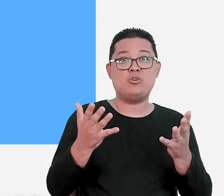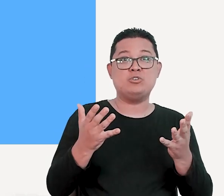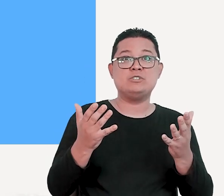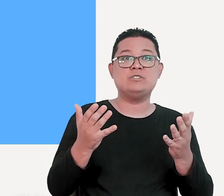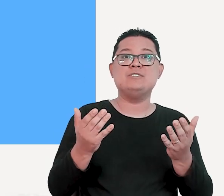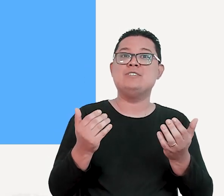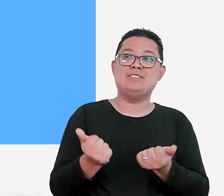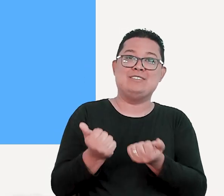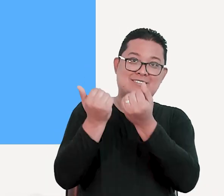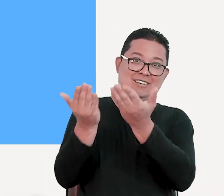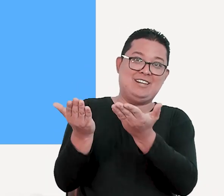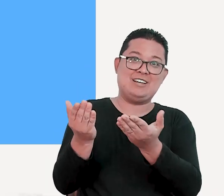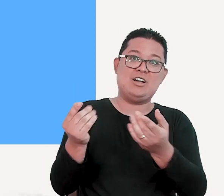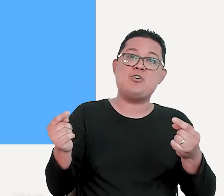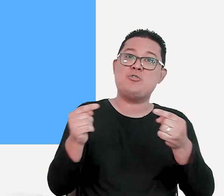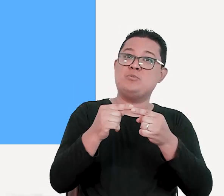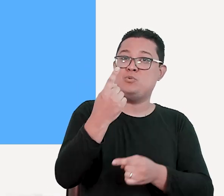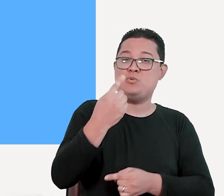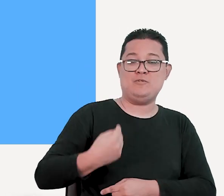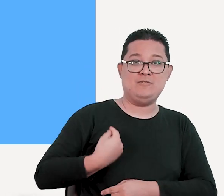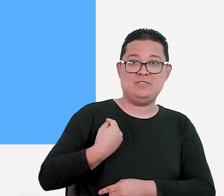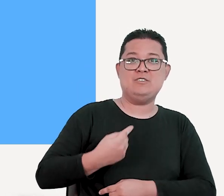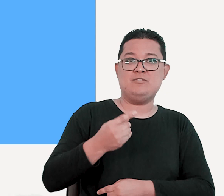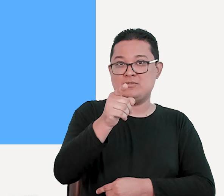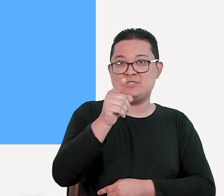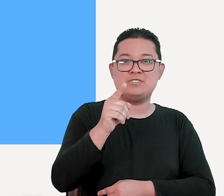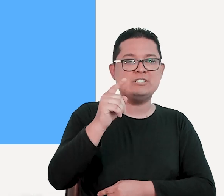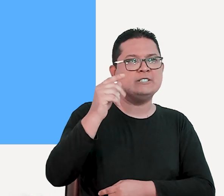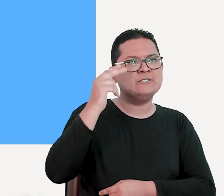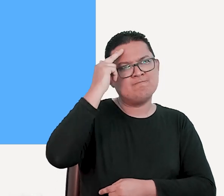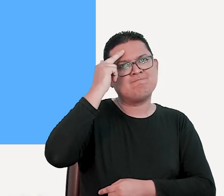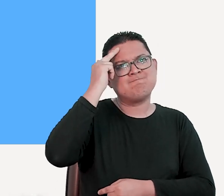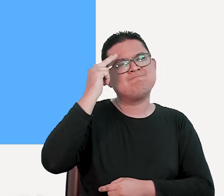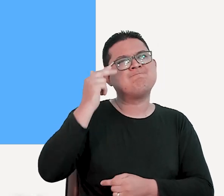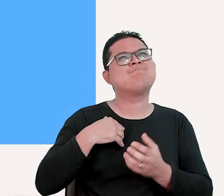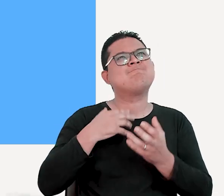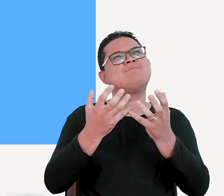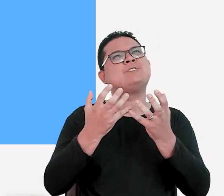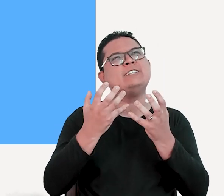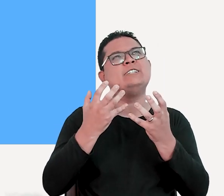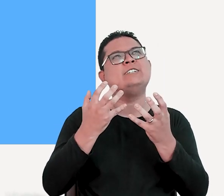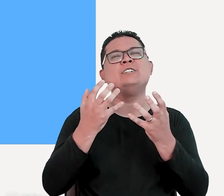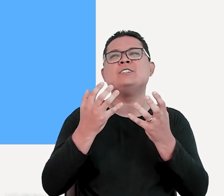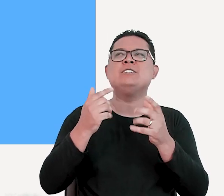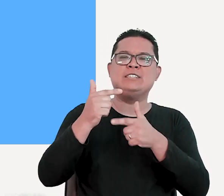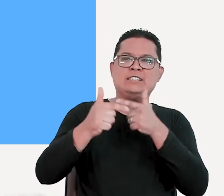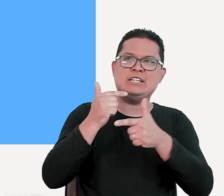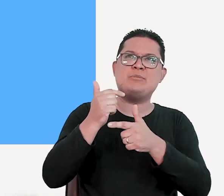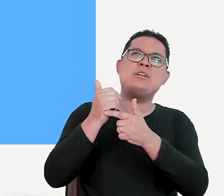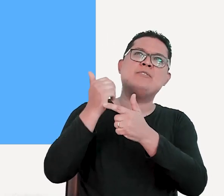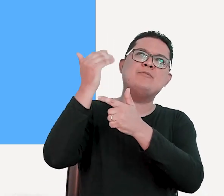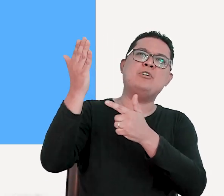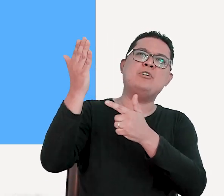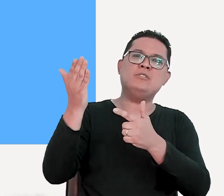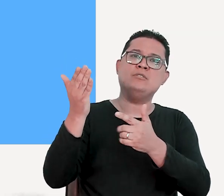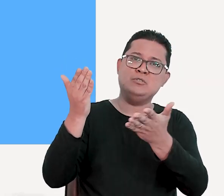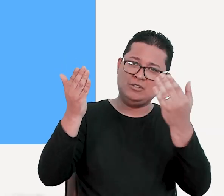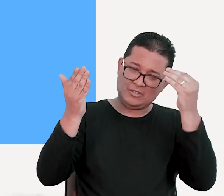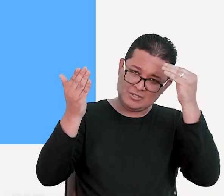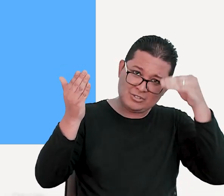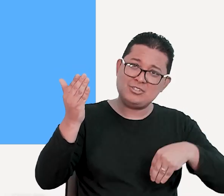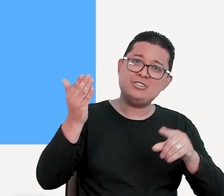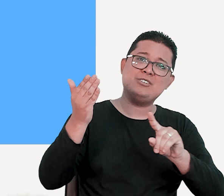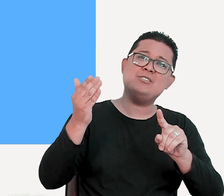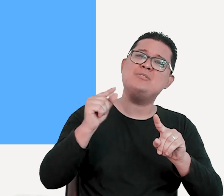para entregar, né? Então não desistam, se você tem o sonho aí de ter uma carreira internacional como a da Laura, não desista, gente. Vai estudando aos pouquinhos